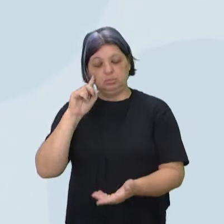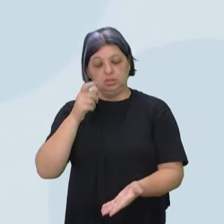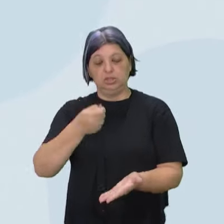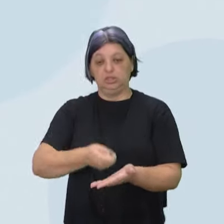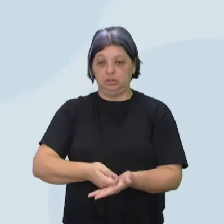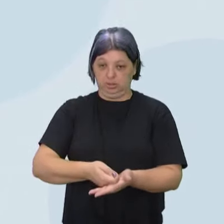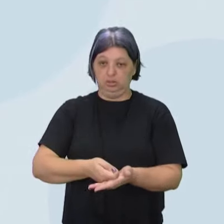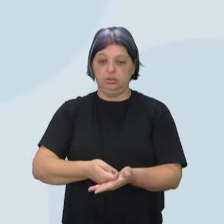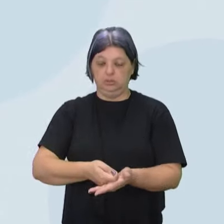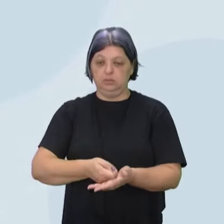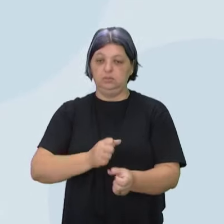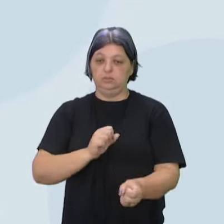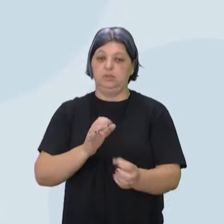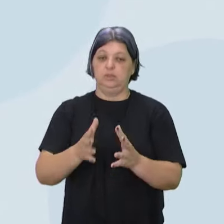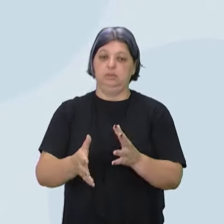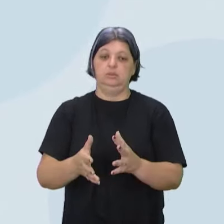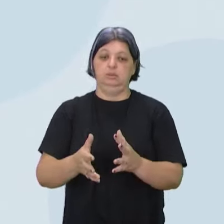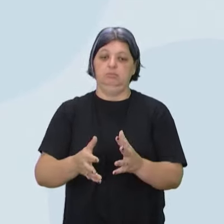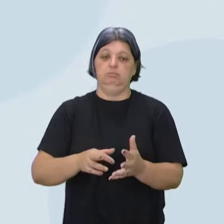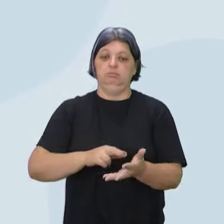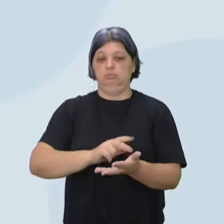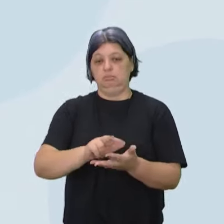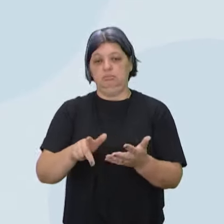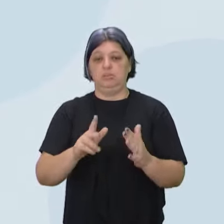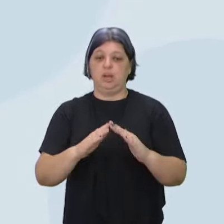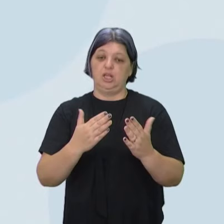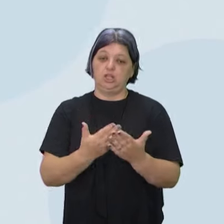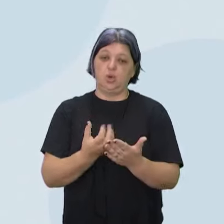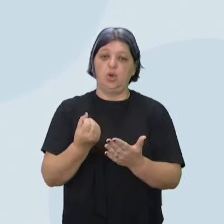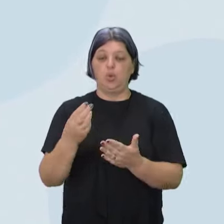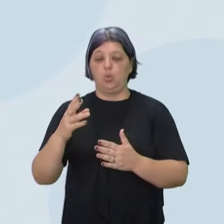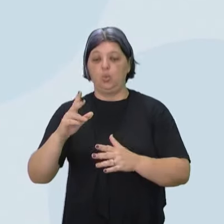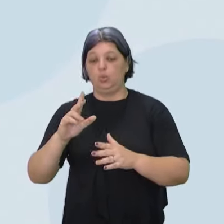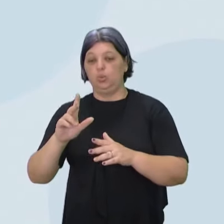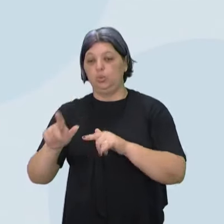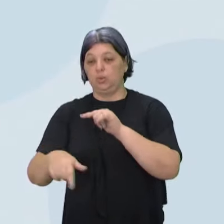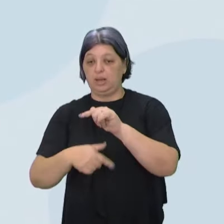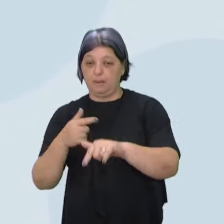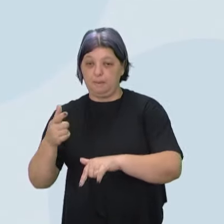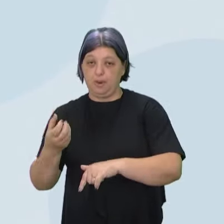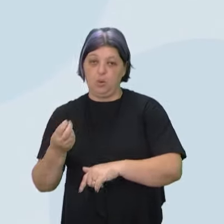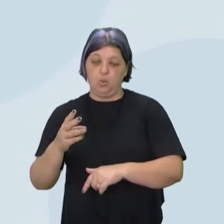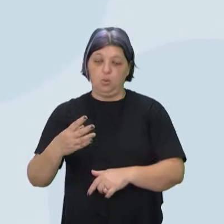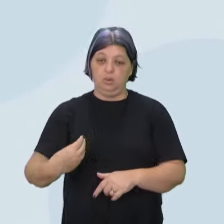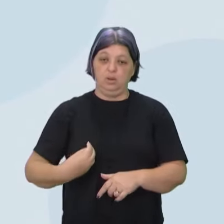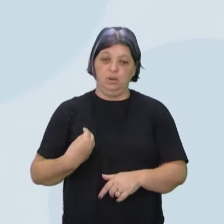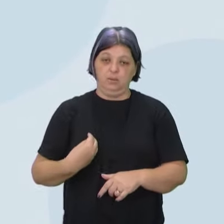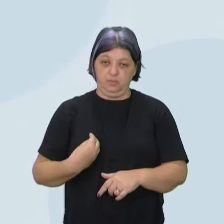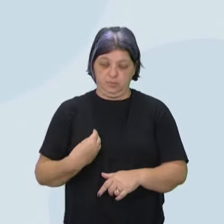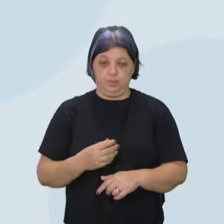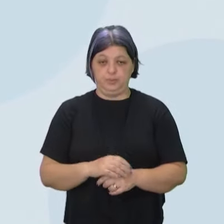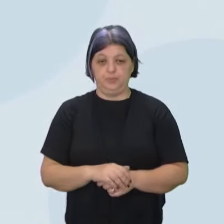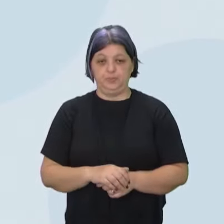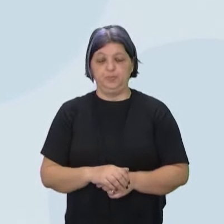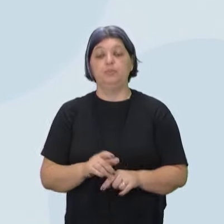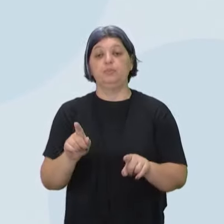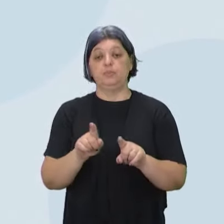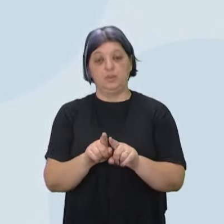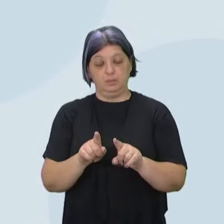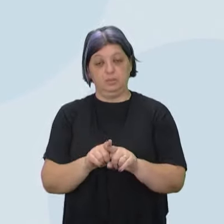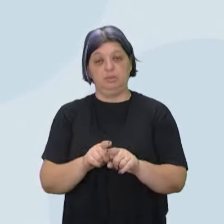e agir nas mais diversas situações, seja na escola, no trabalho ou na vida. Então, os itinerários, eles trazem